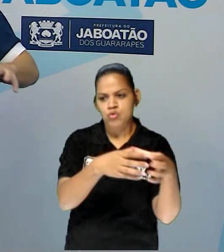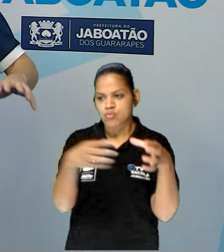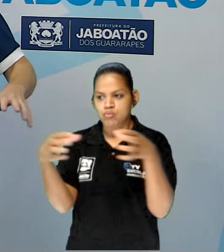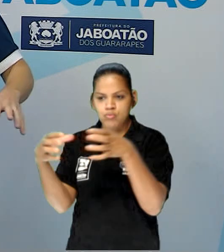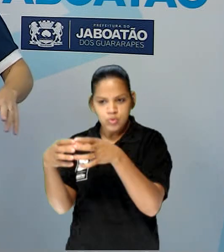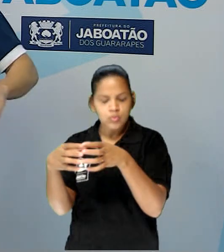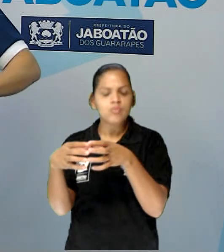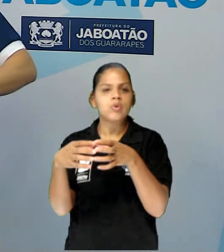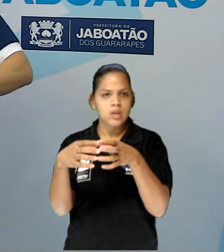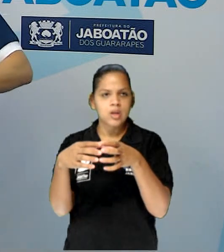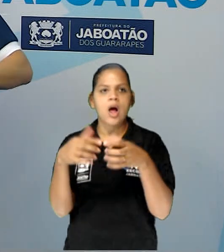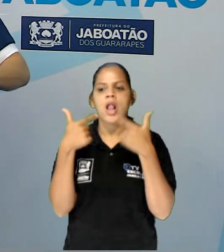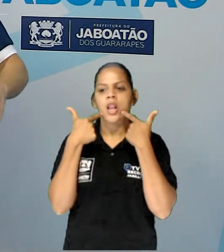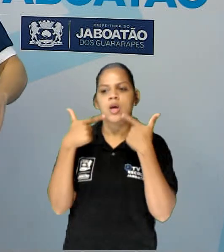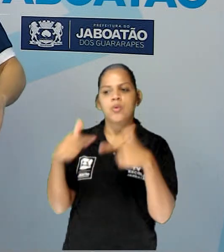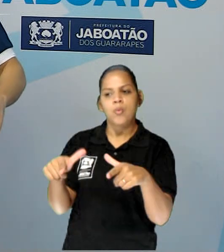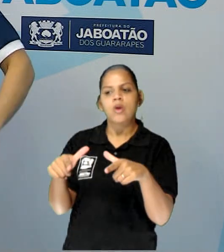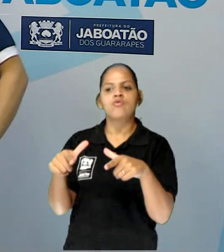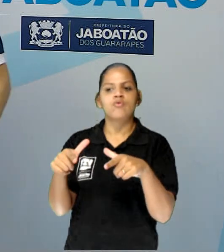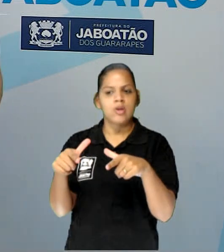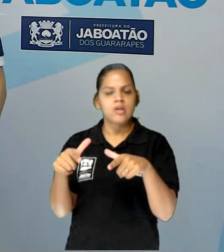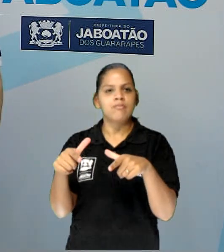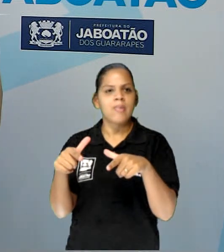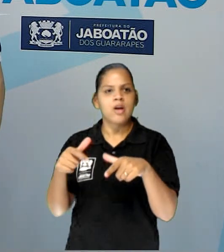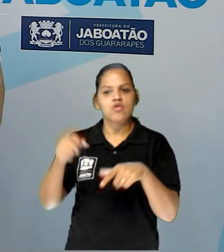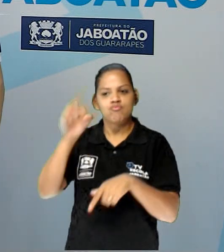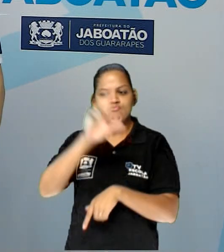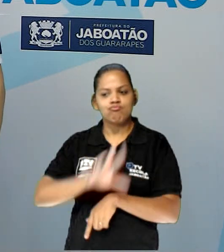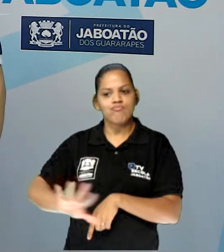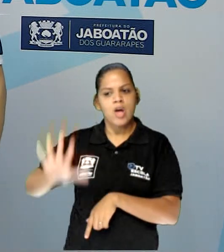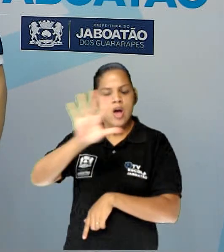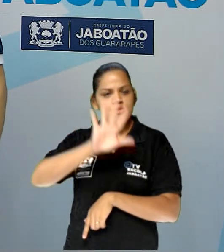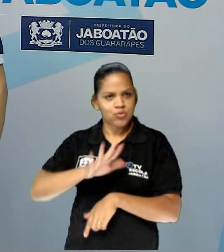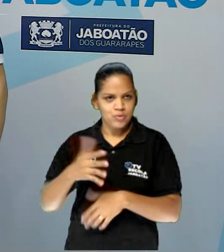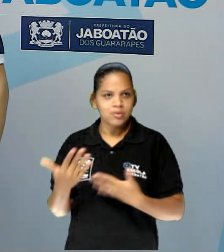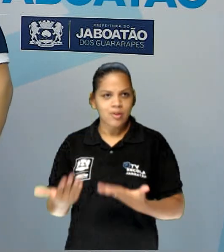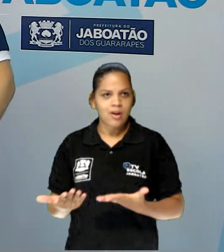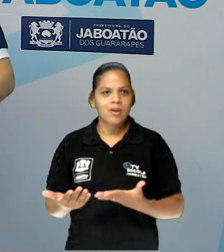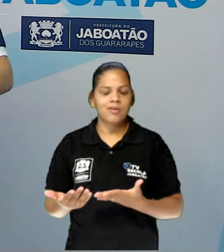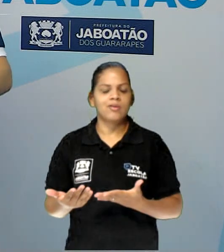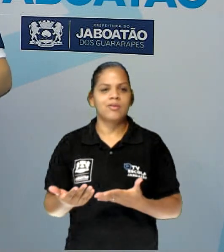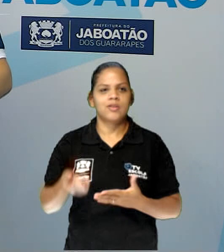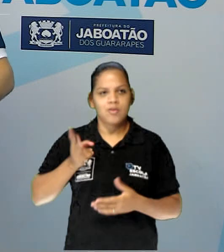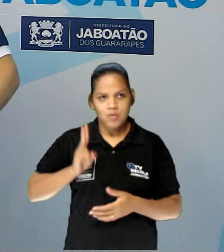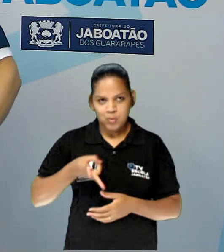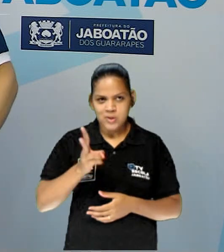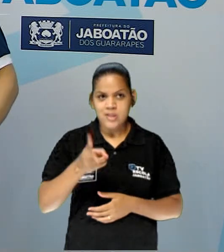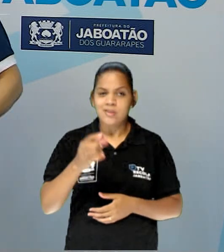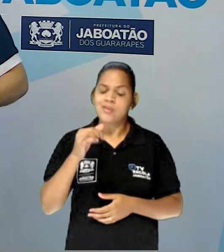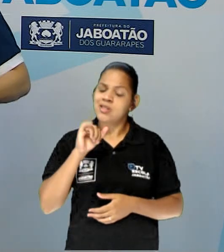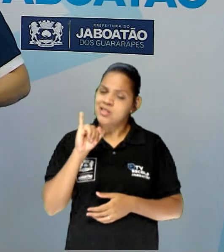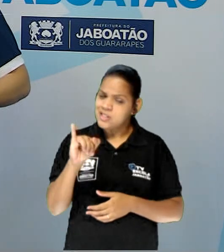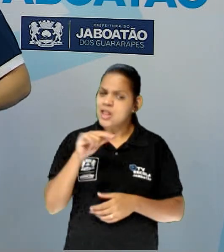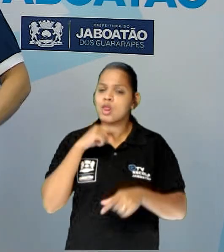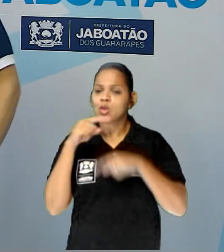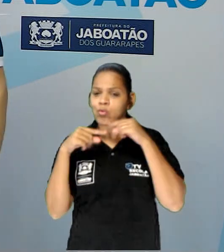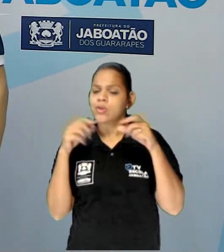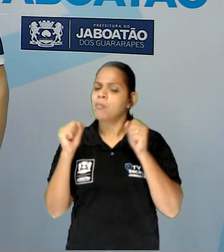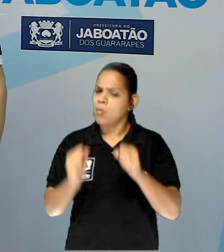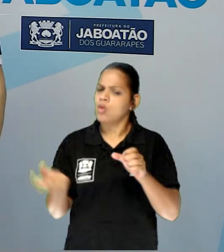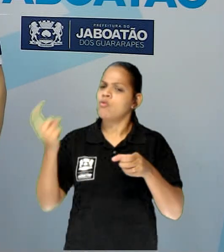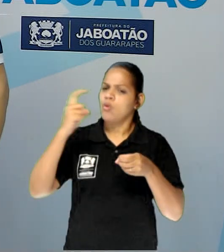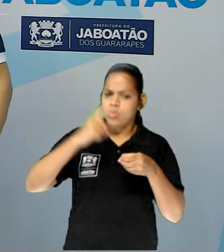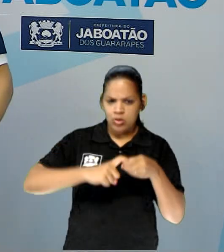linguagem popular, uma linguagem mais regional, ok? Vamos seguindo aí adiante. Se você tiver alguma dúvida, pode voltar algumas aulas